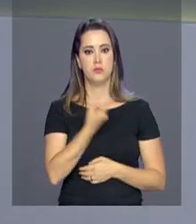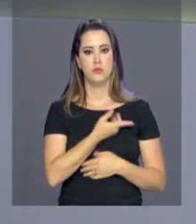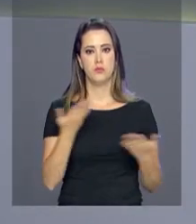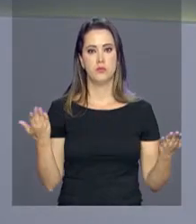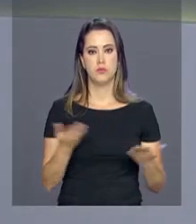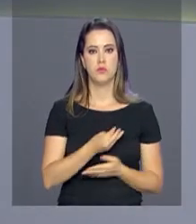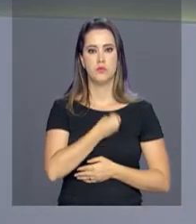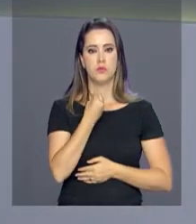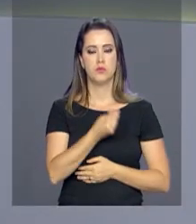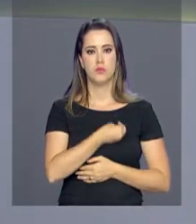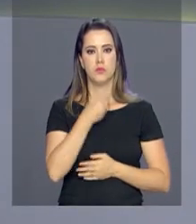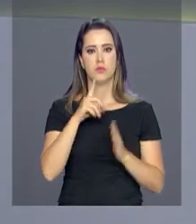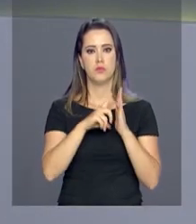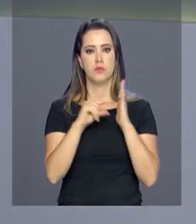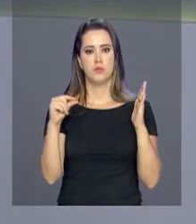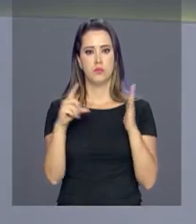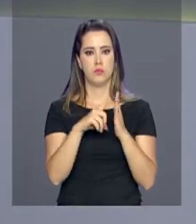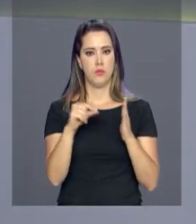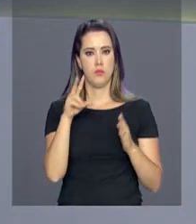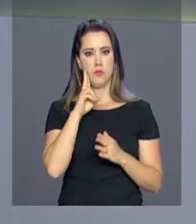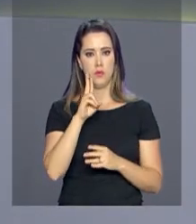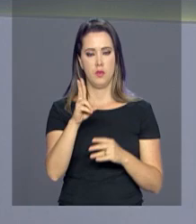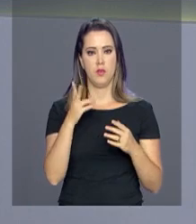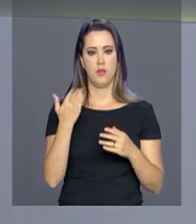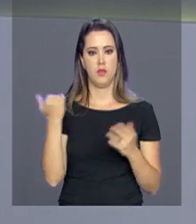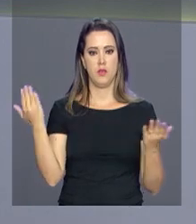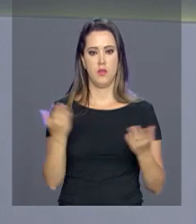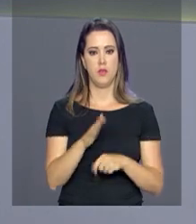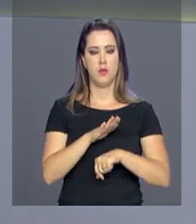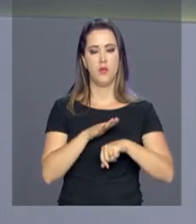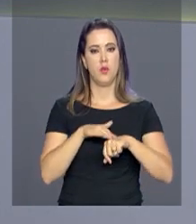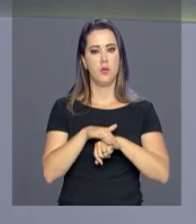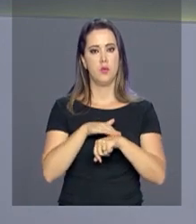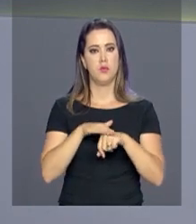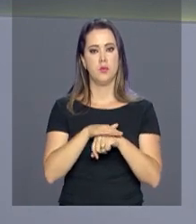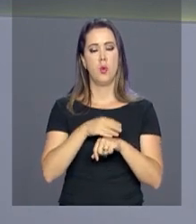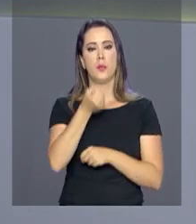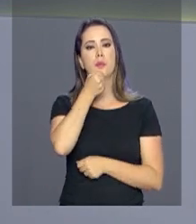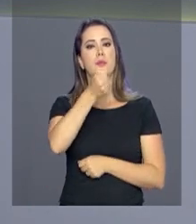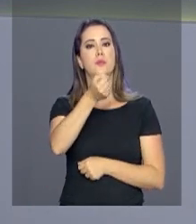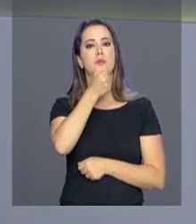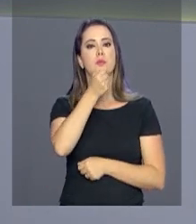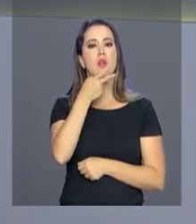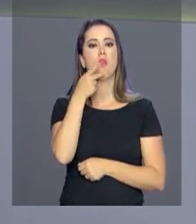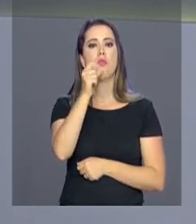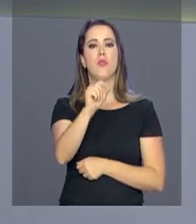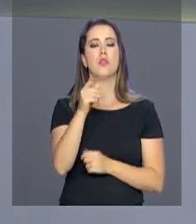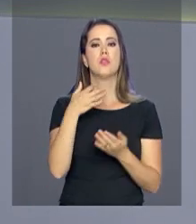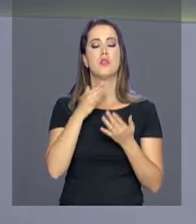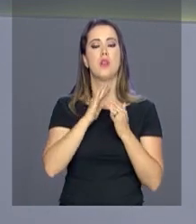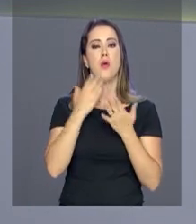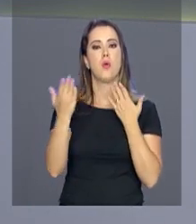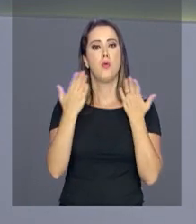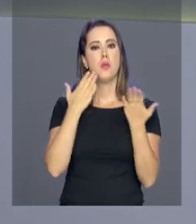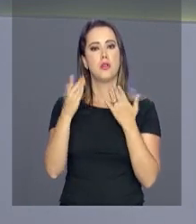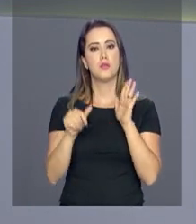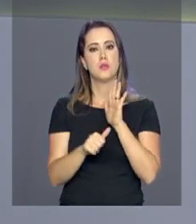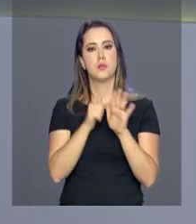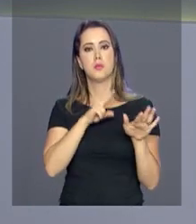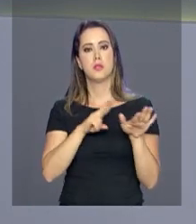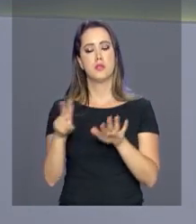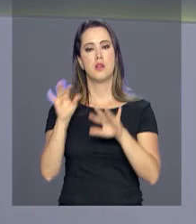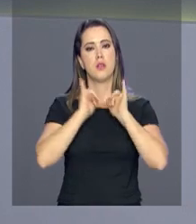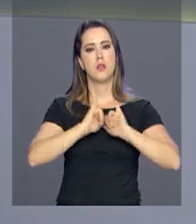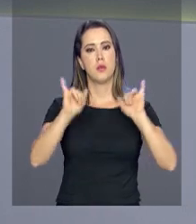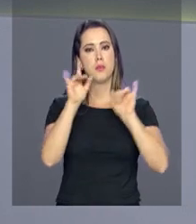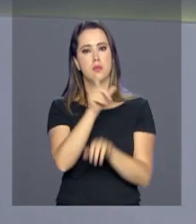agora ao vivo para o palácio do planalto mas agora pra conversar com o repórter pablo mundim porque saiu o balanço da primeira semana da campanha